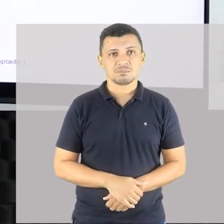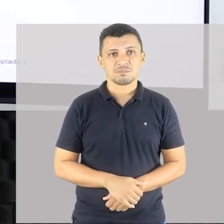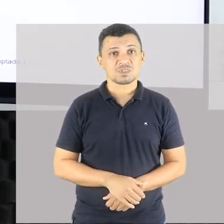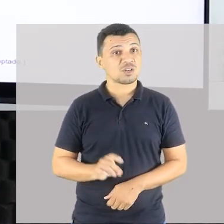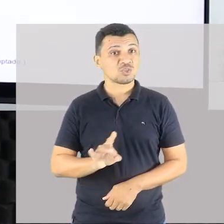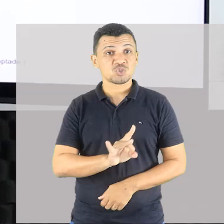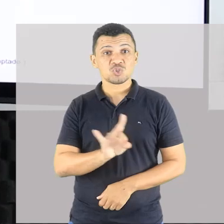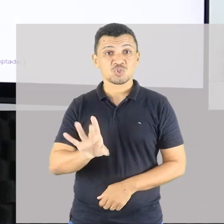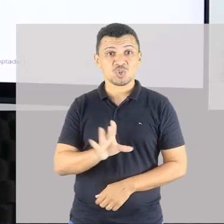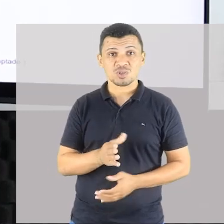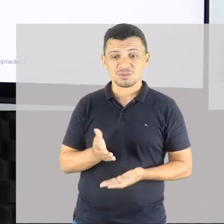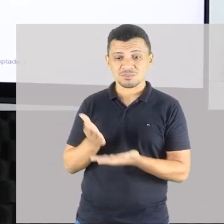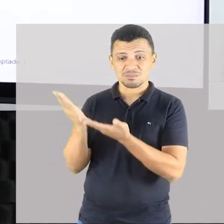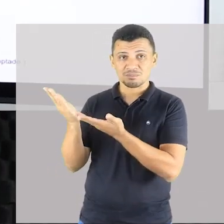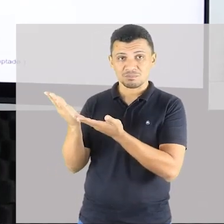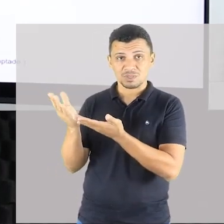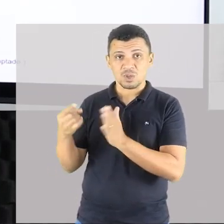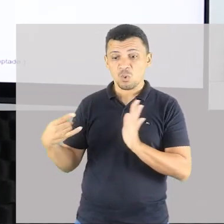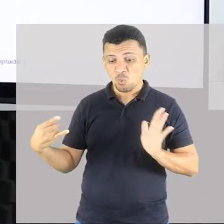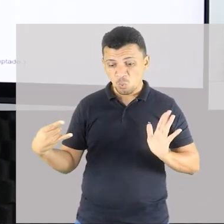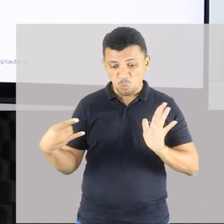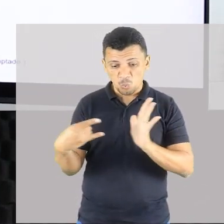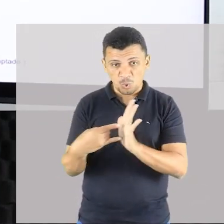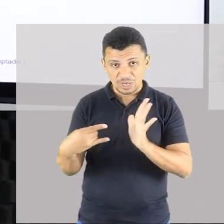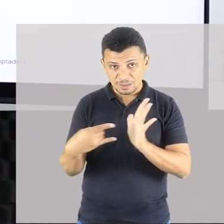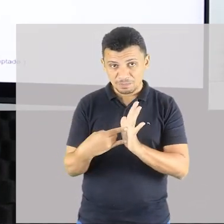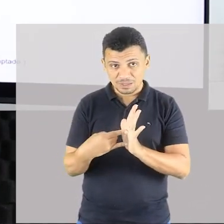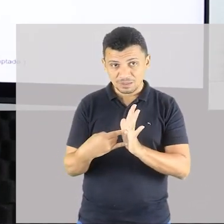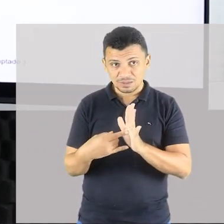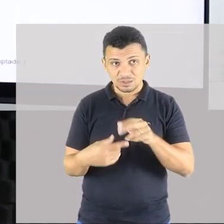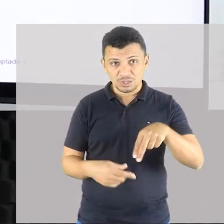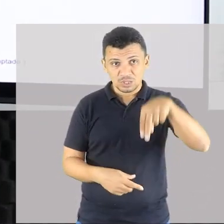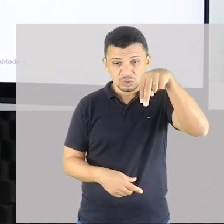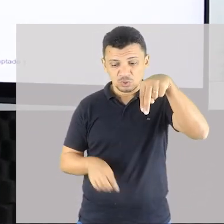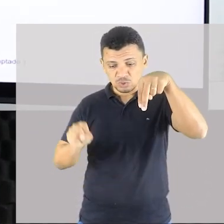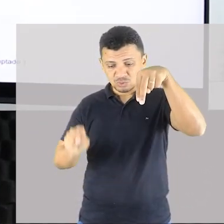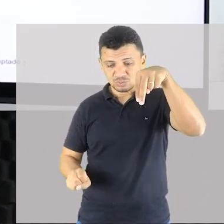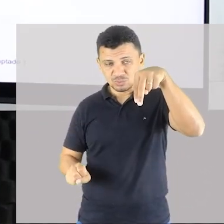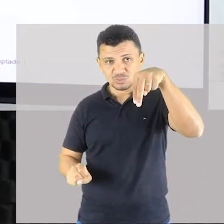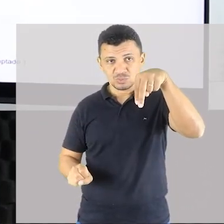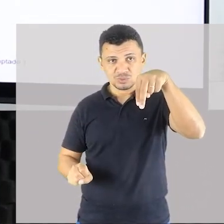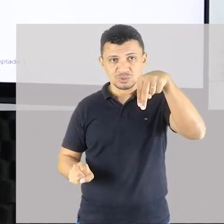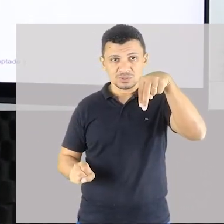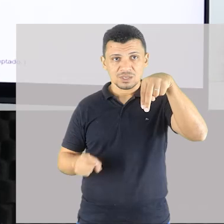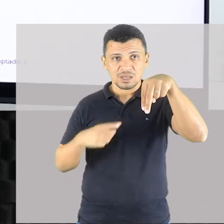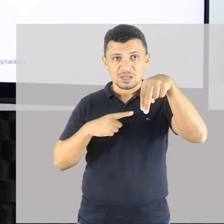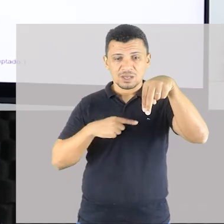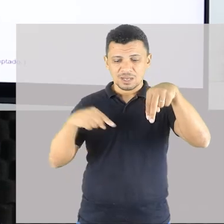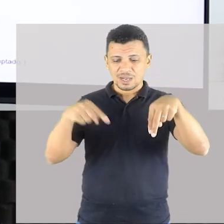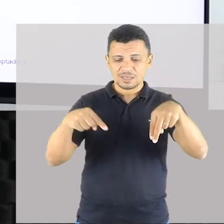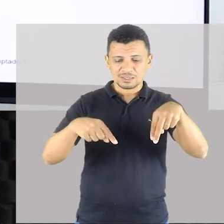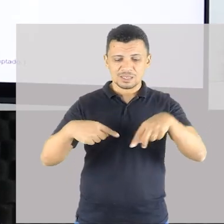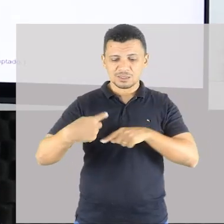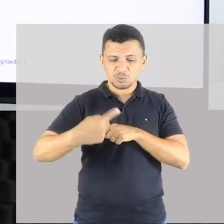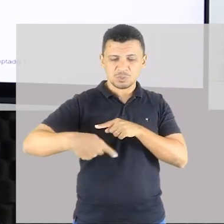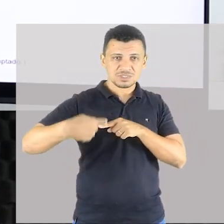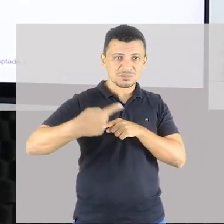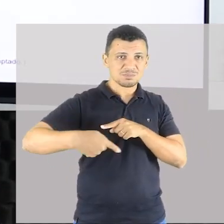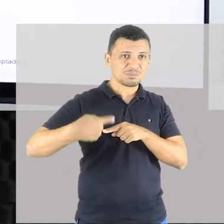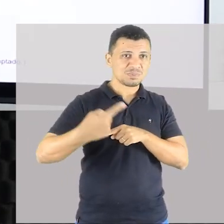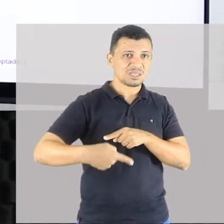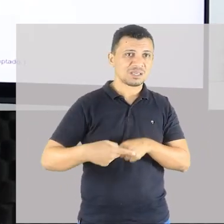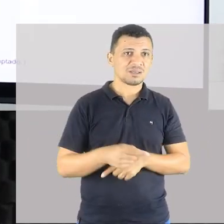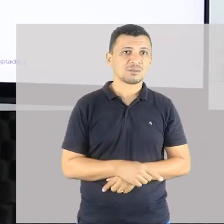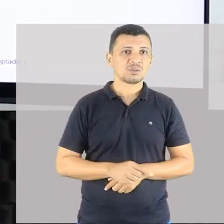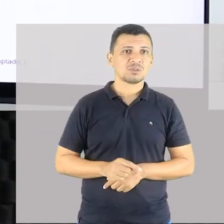Só isso aqui, ó, um ímã, um polo norte, polo sul de um ímã e uma espira. Só isso. O que é